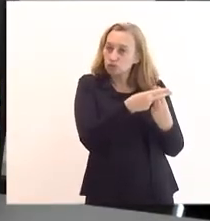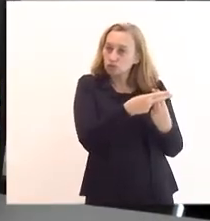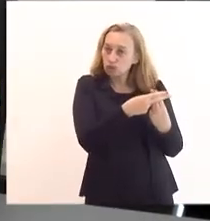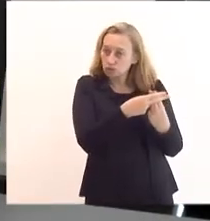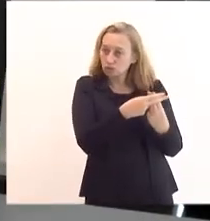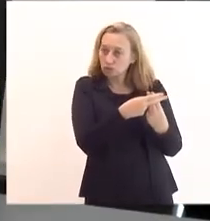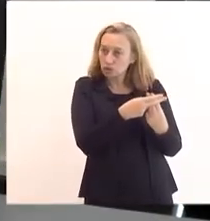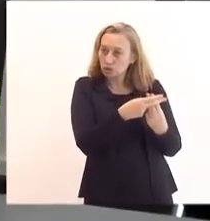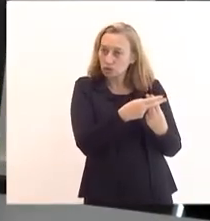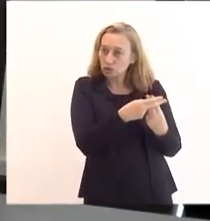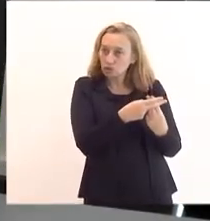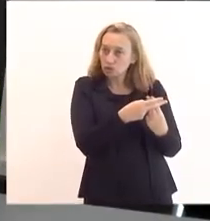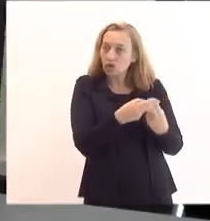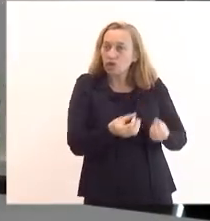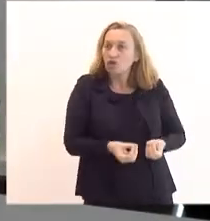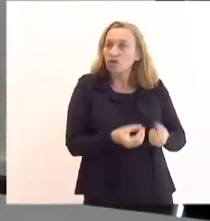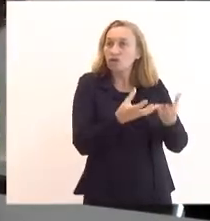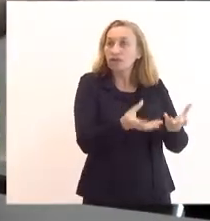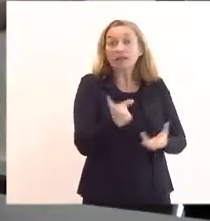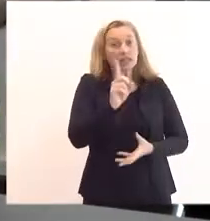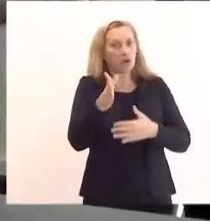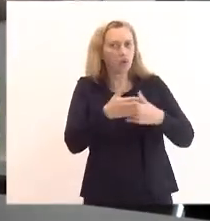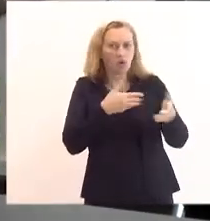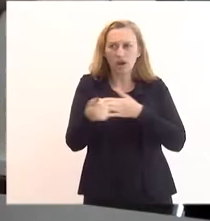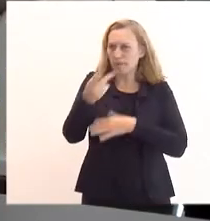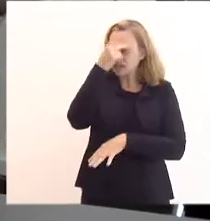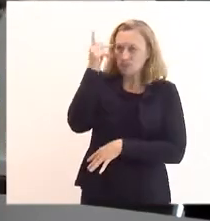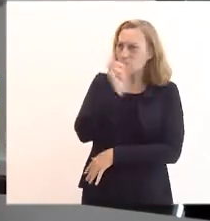subsidiar ou fornecer, não qualquer um,